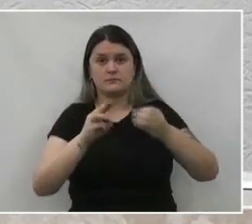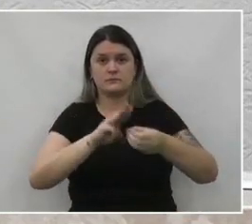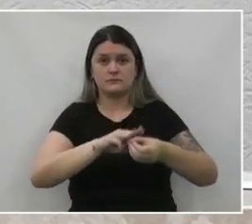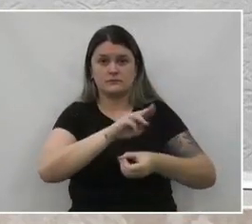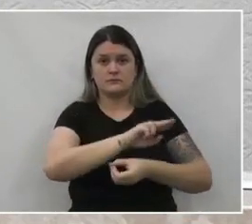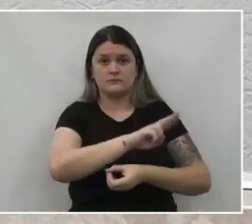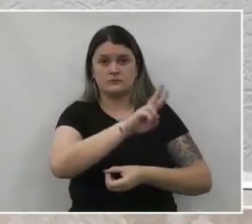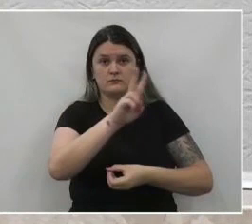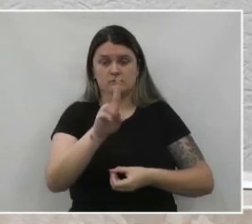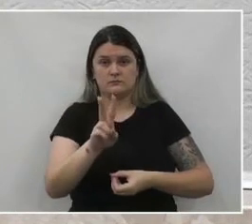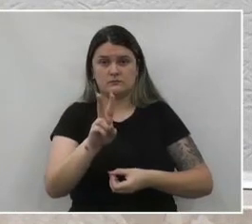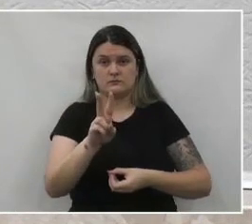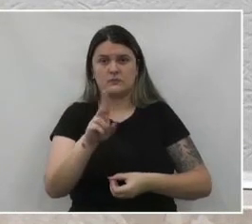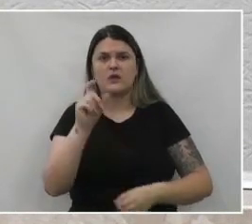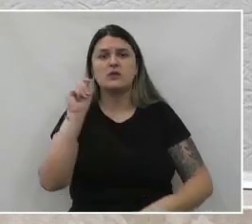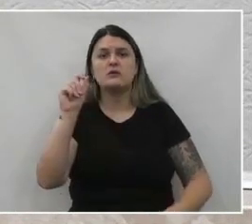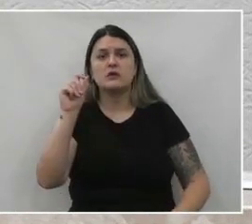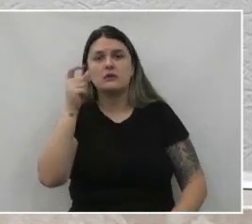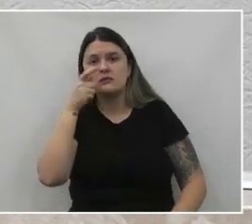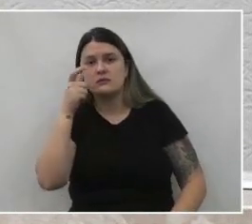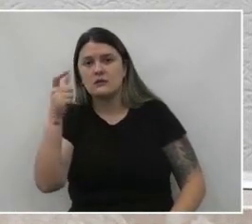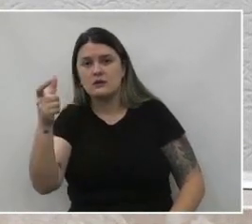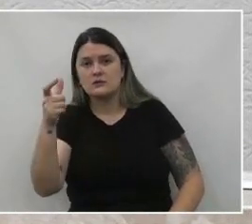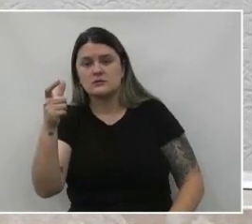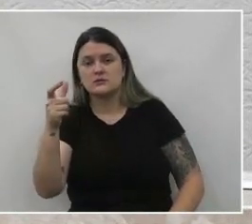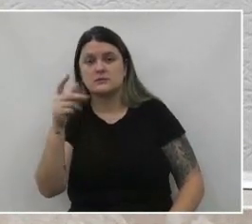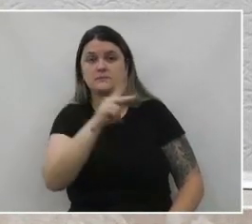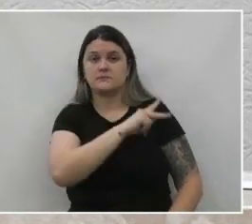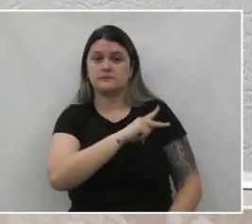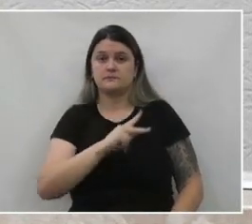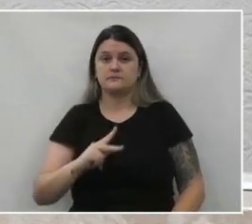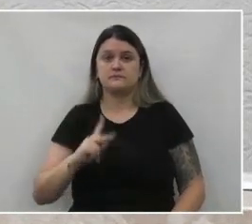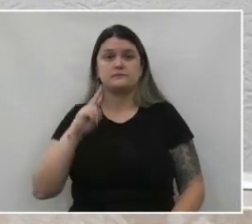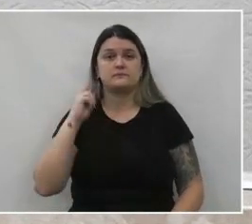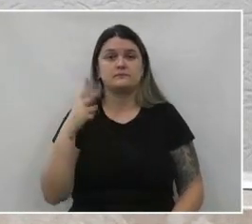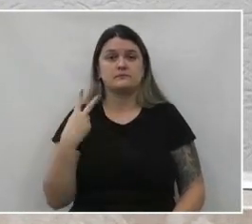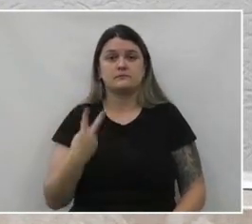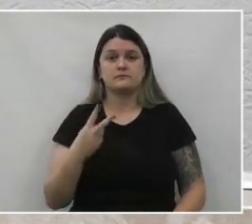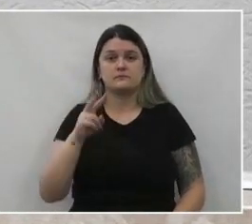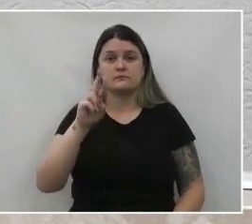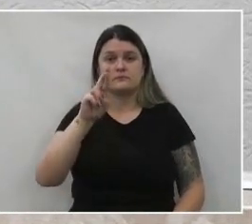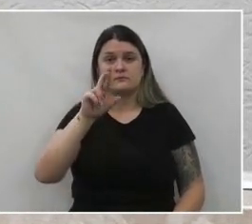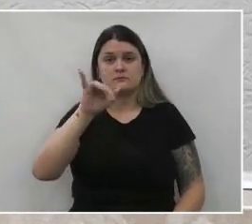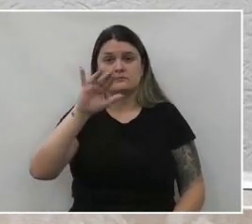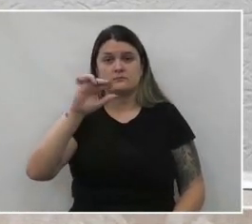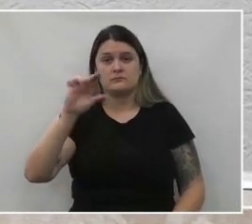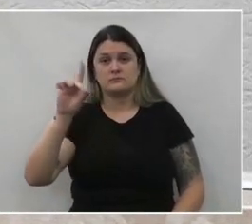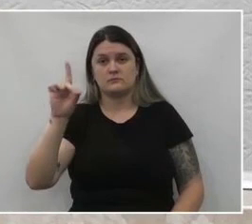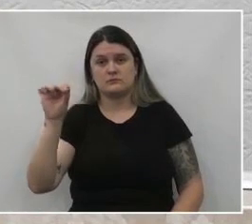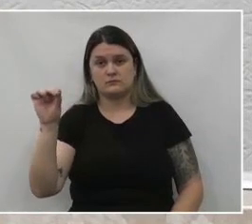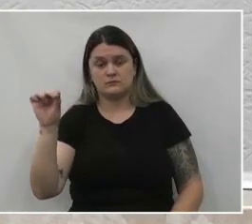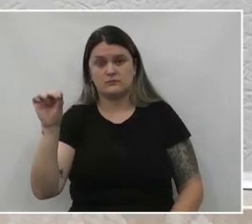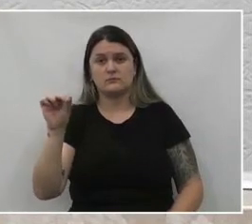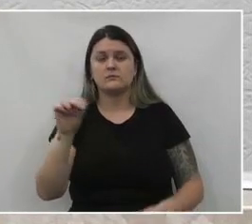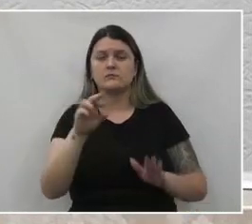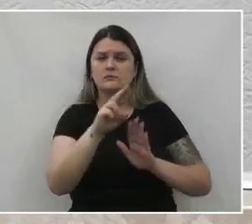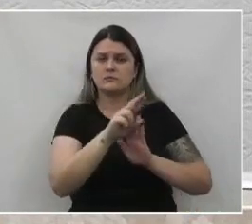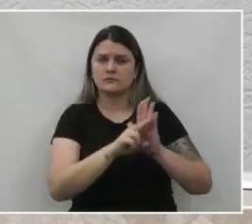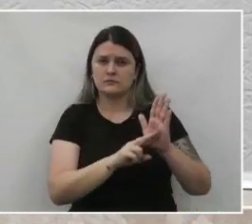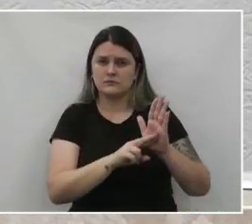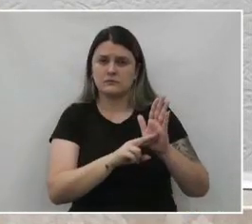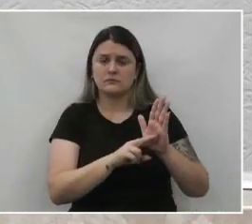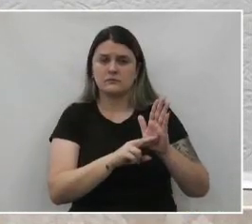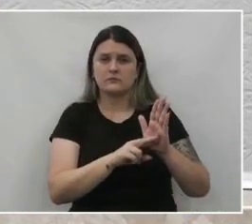Vitória. Interessado: Ricardo Adriano Sass. Advogado Procurador. Relator: